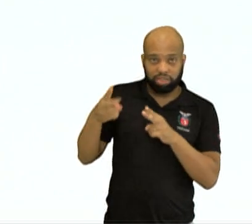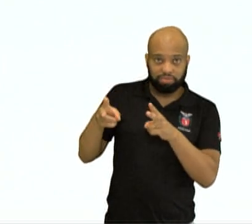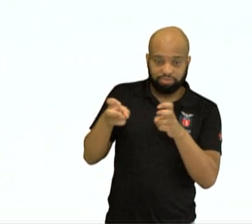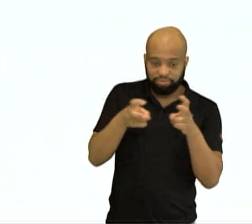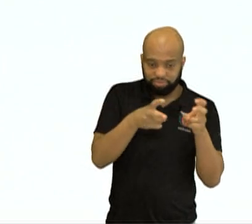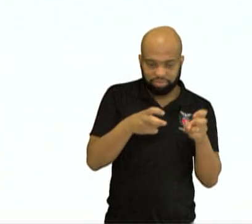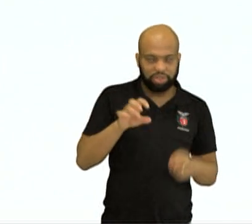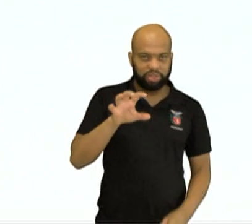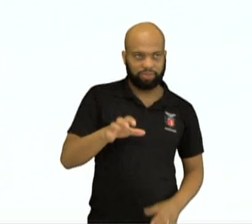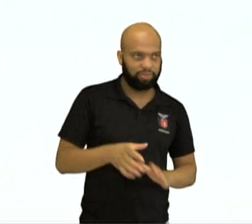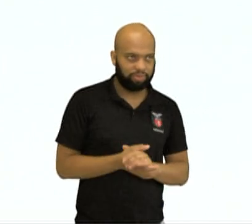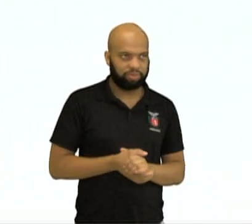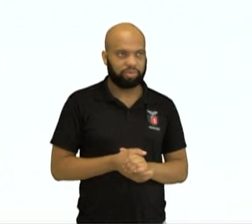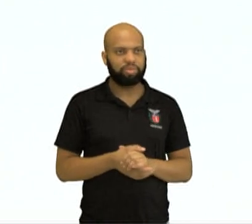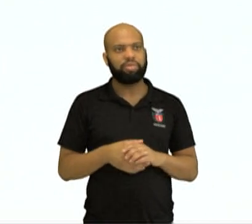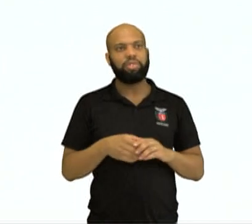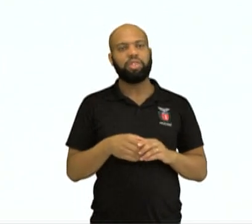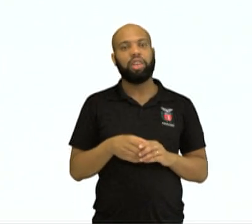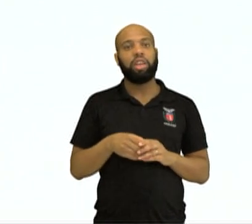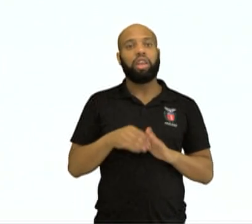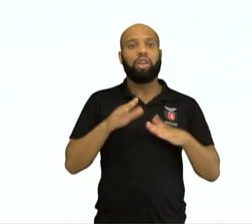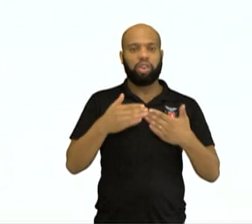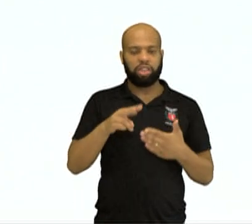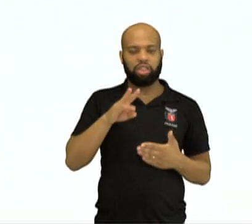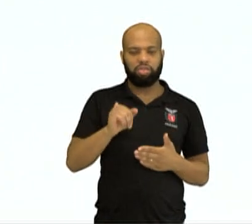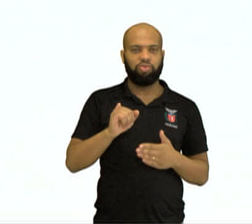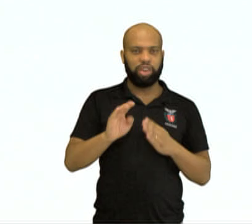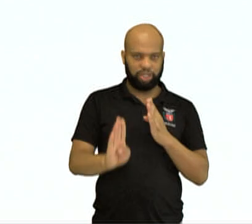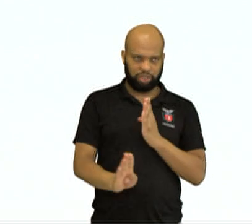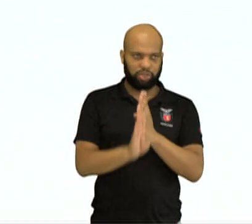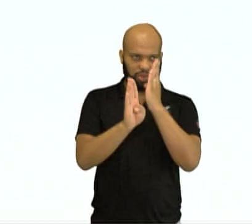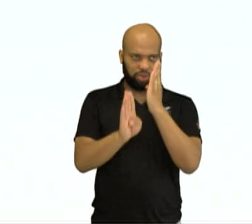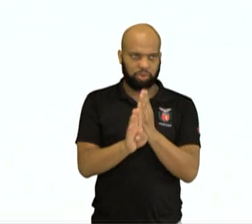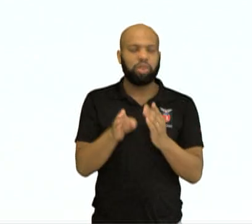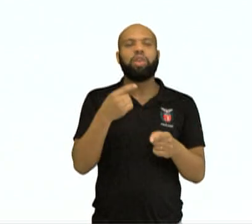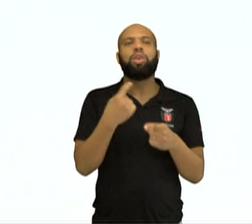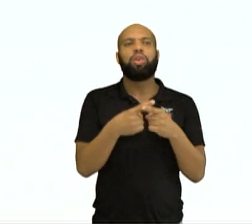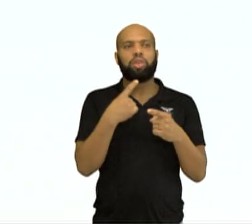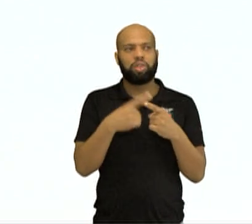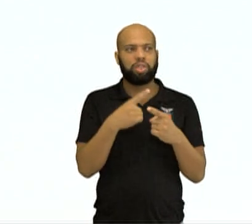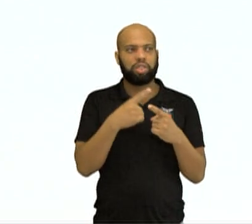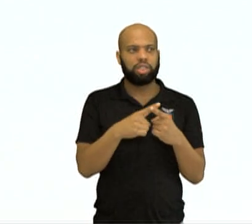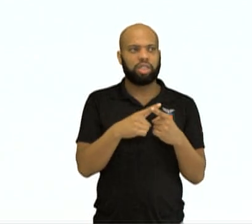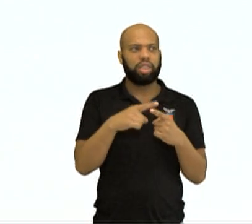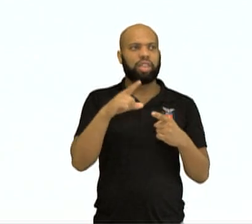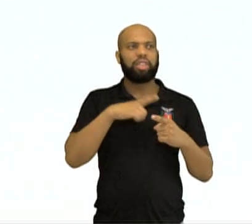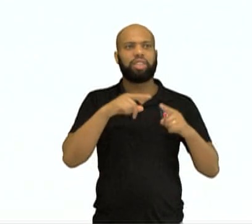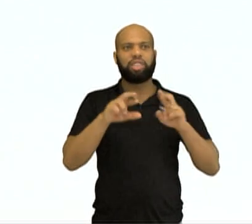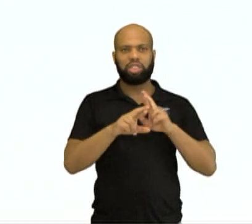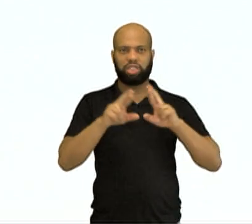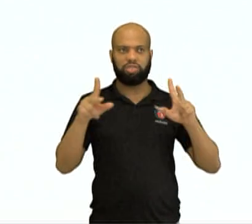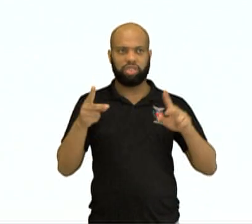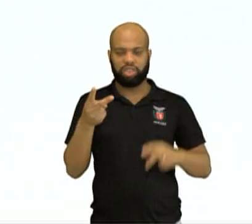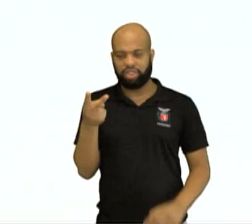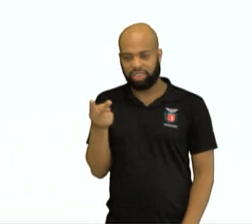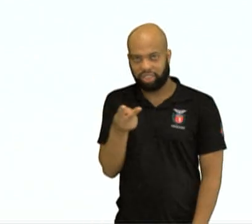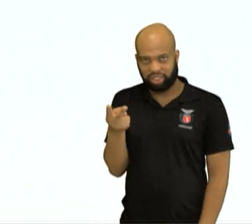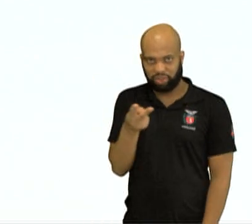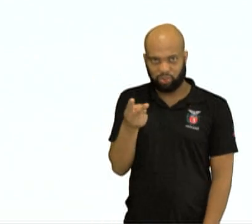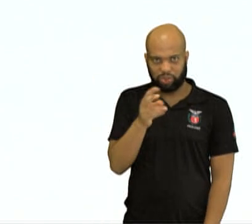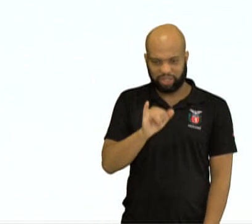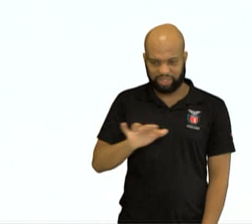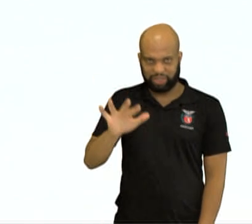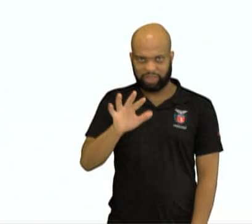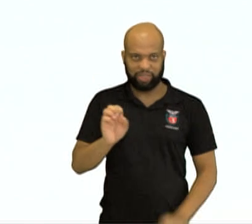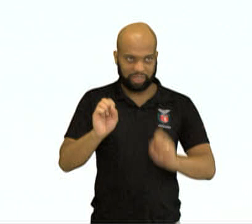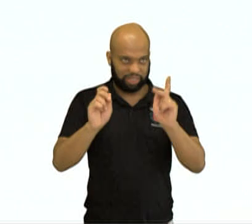isso, guarda um pouquinho que nós já vamos descobrir por que a diferença dessas duas